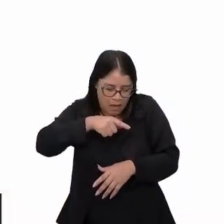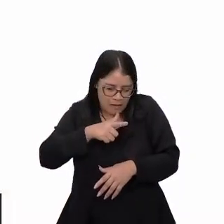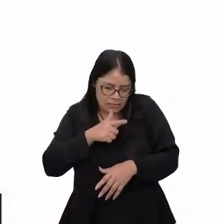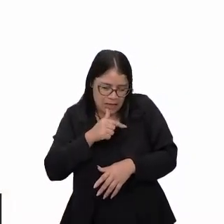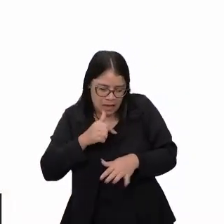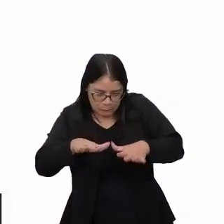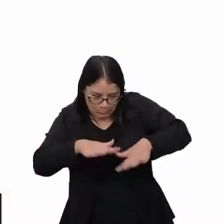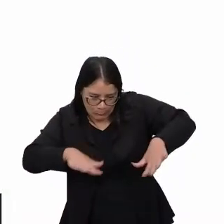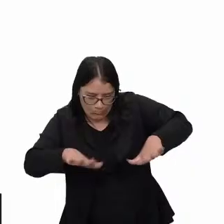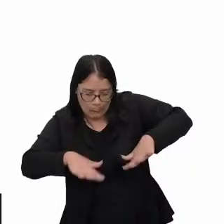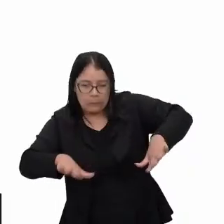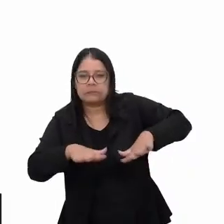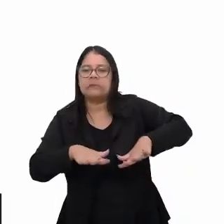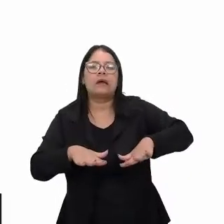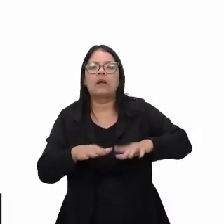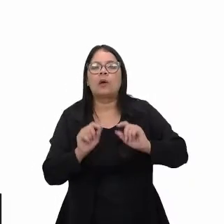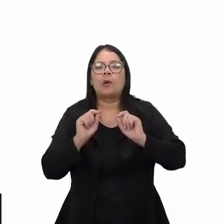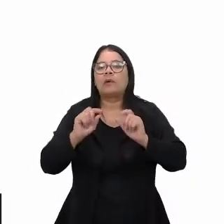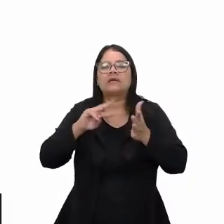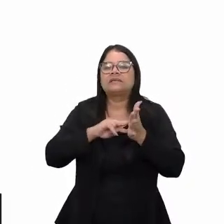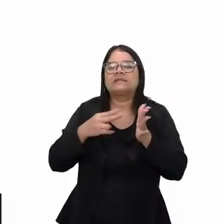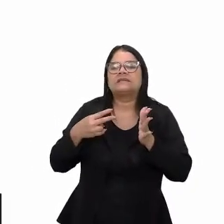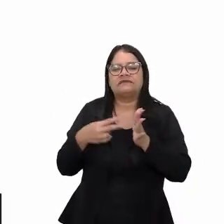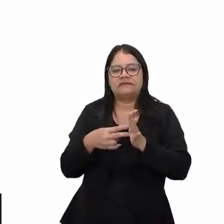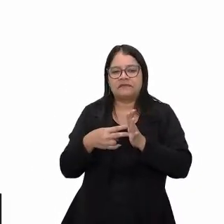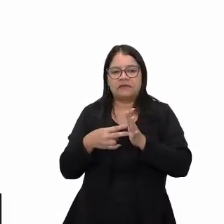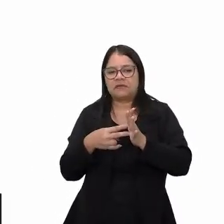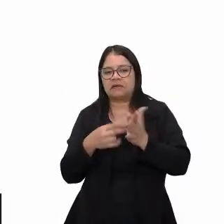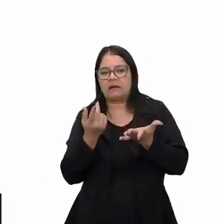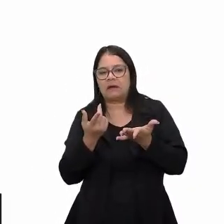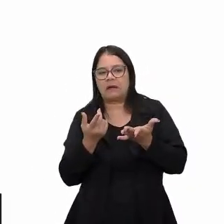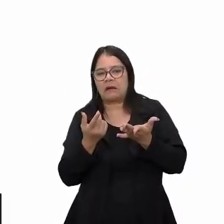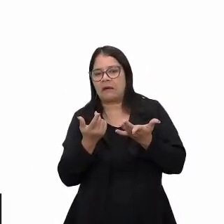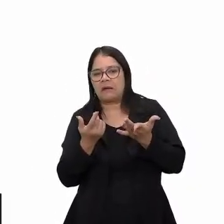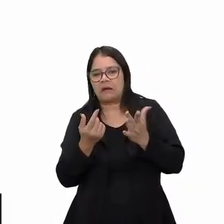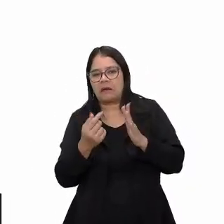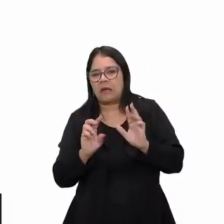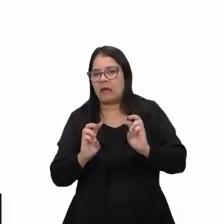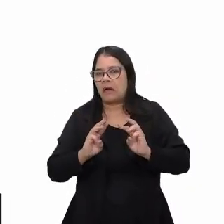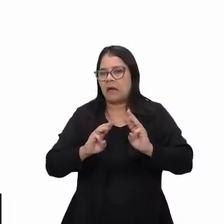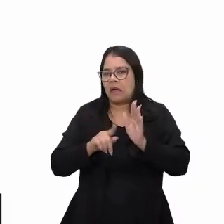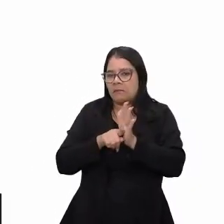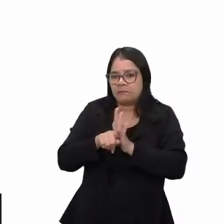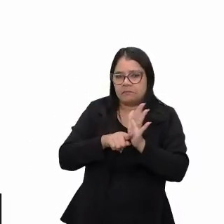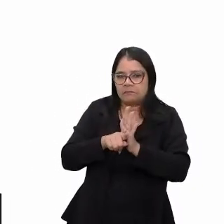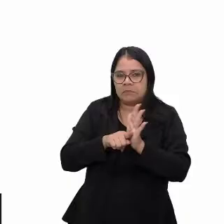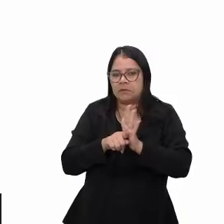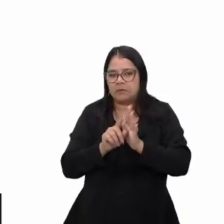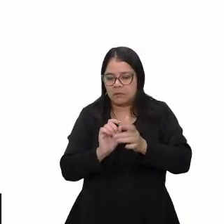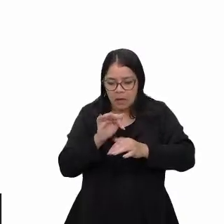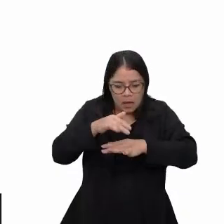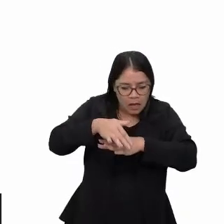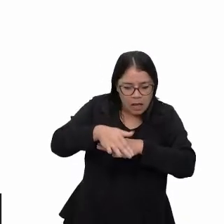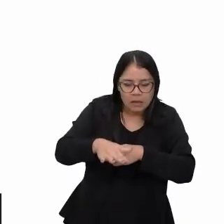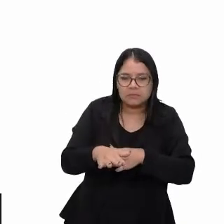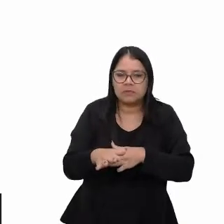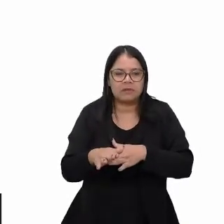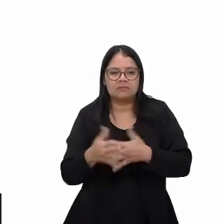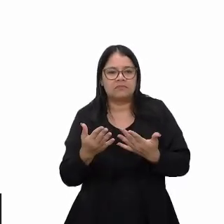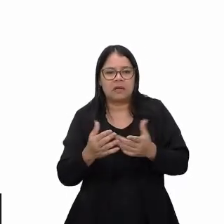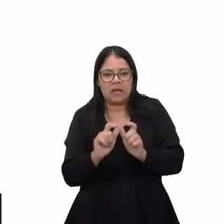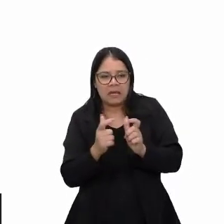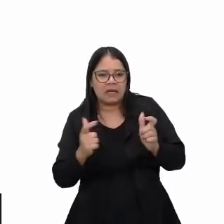que é a poluição, né? Fontes que acabam fazendo a poluição da água, o excesso de nutrientes